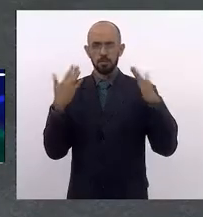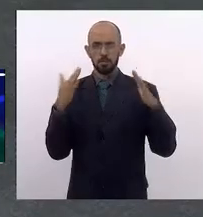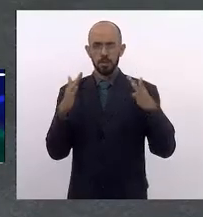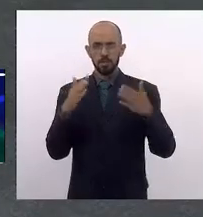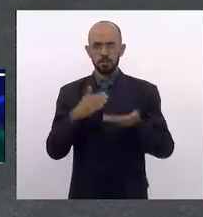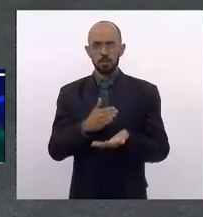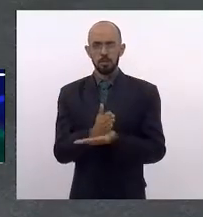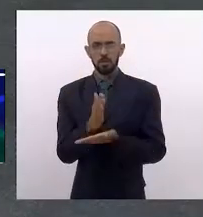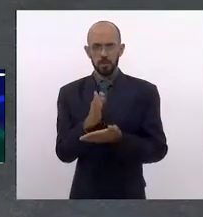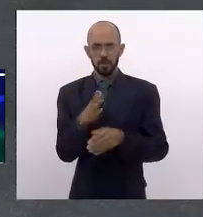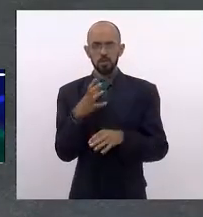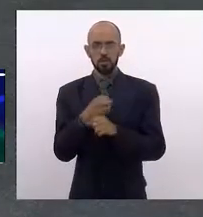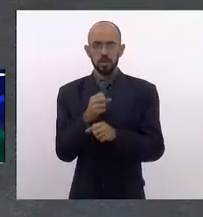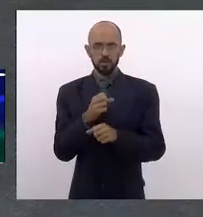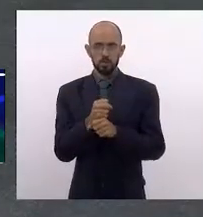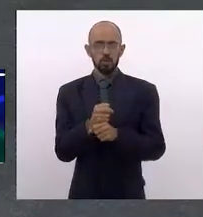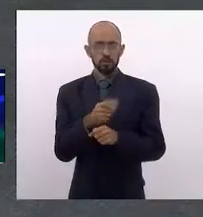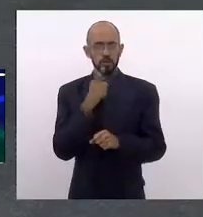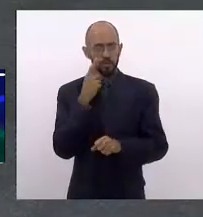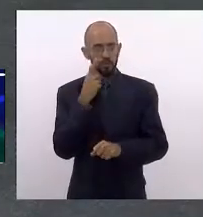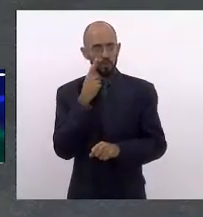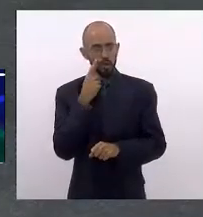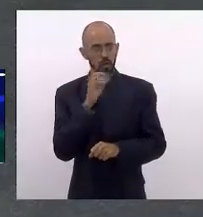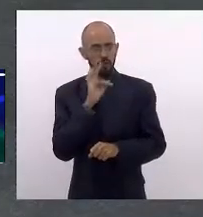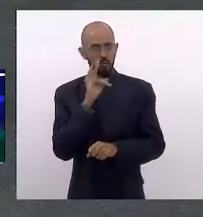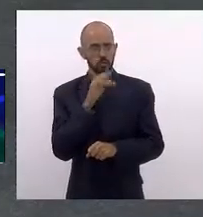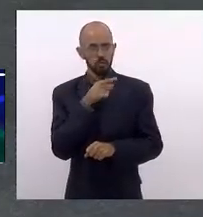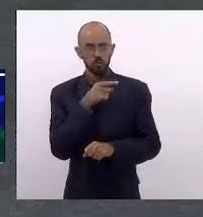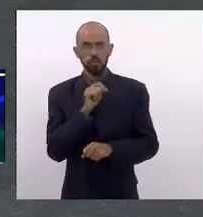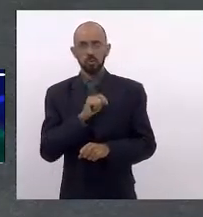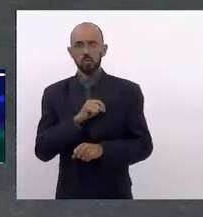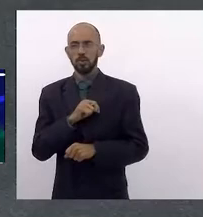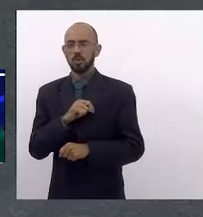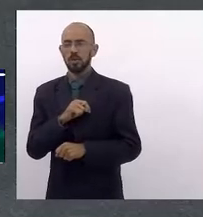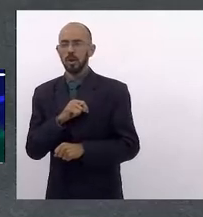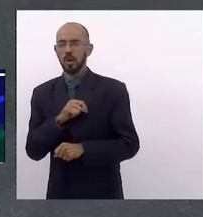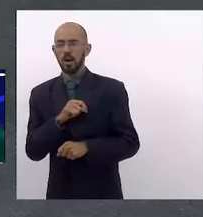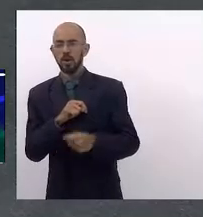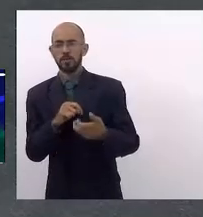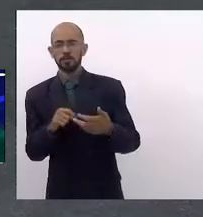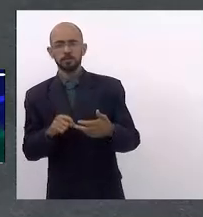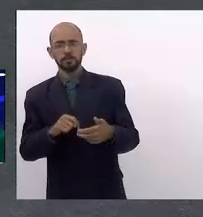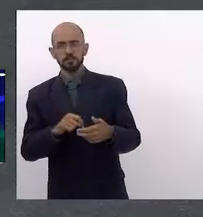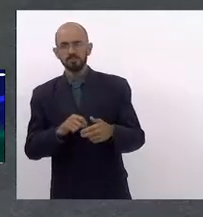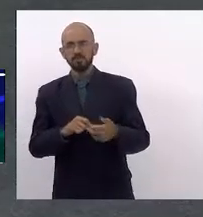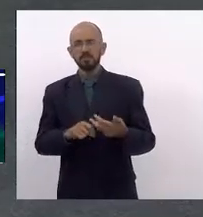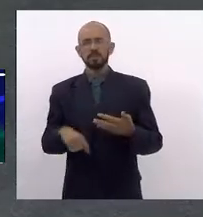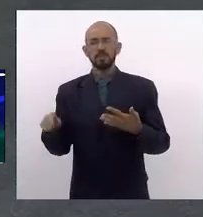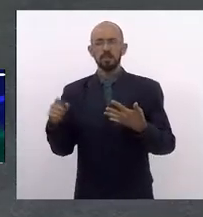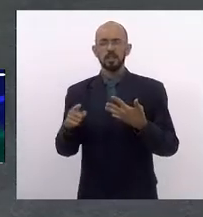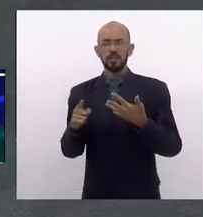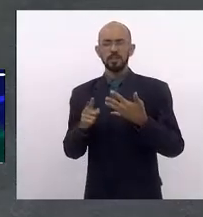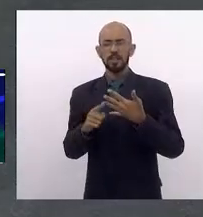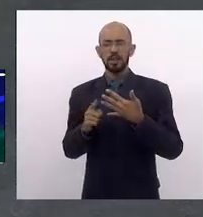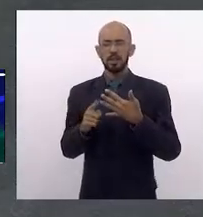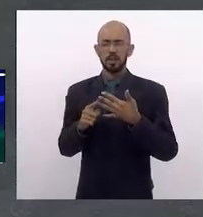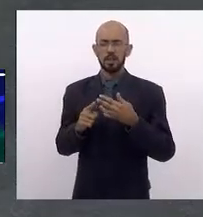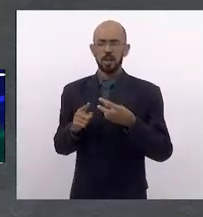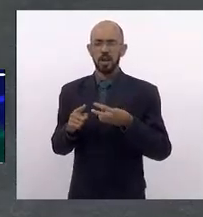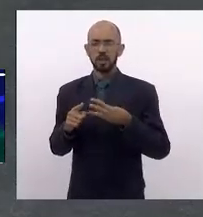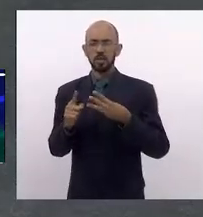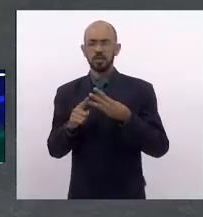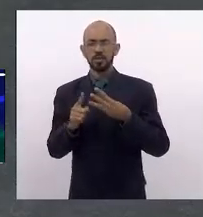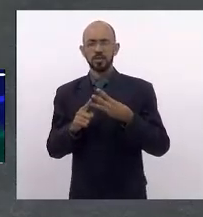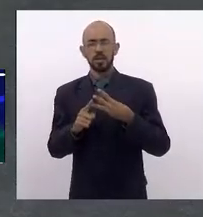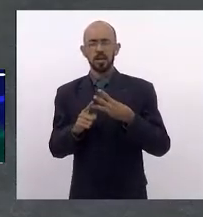aprovação das contas vocês vão ver se lá na frente a terceira via não tá não está definida a terceira vez não está definida e